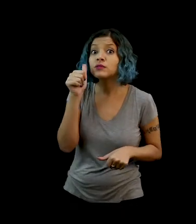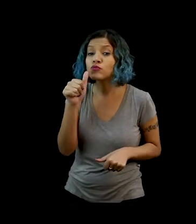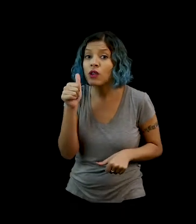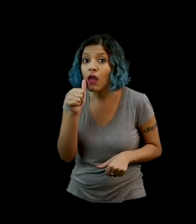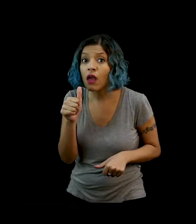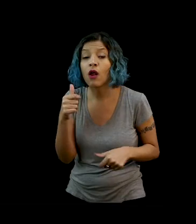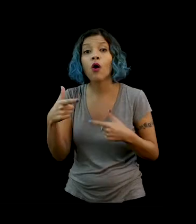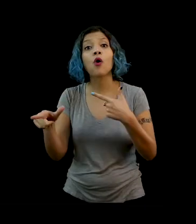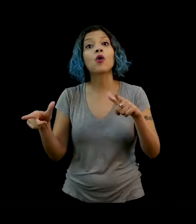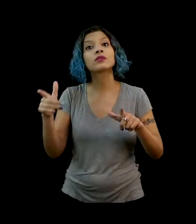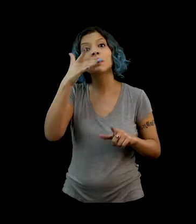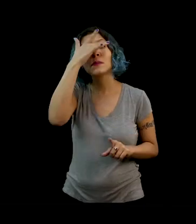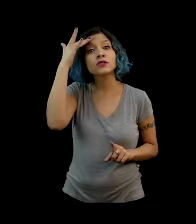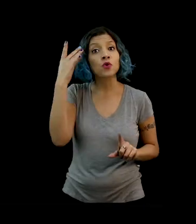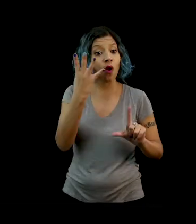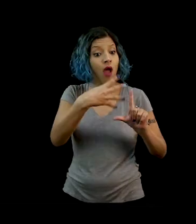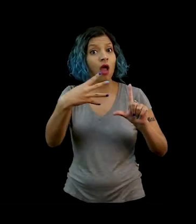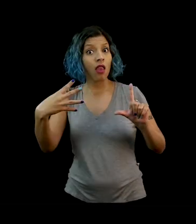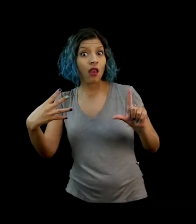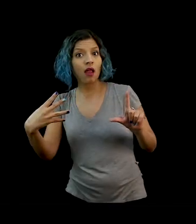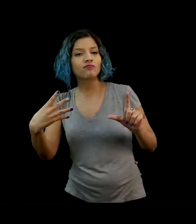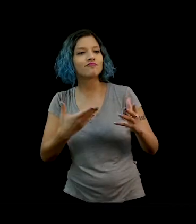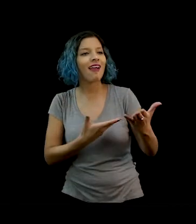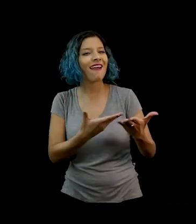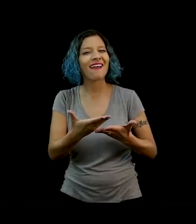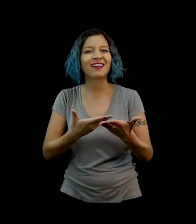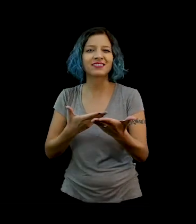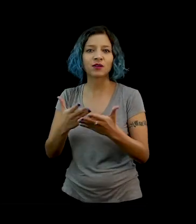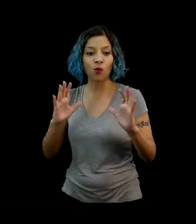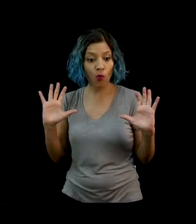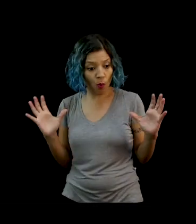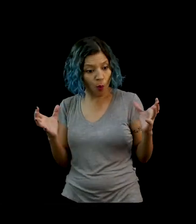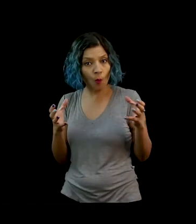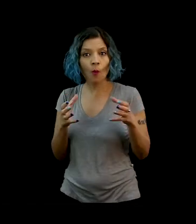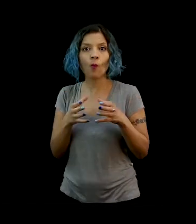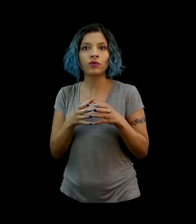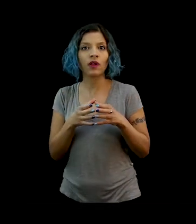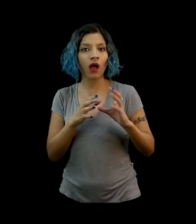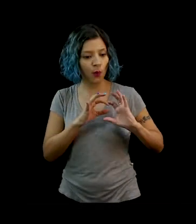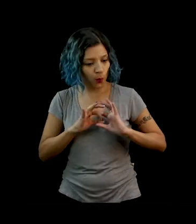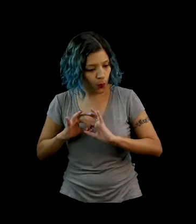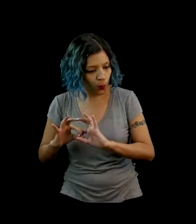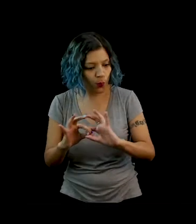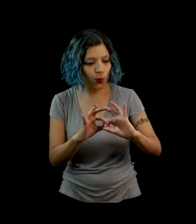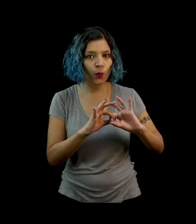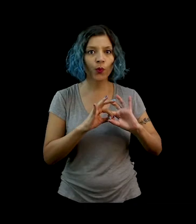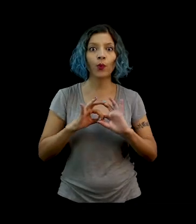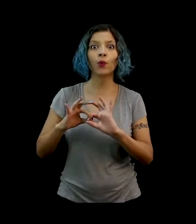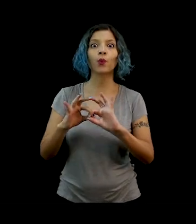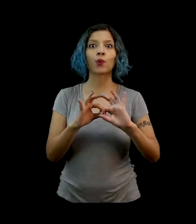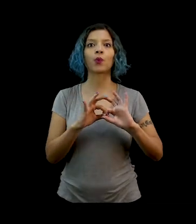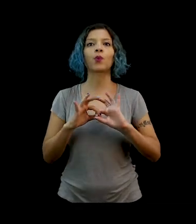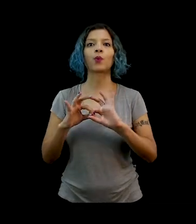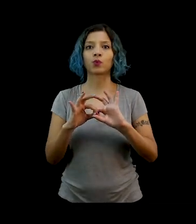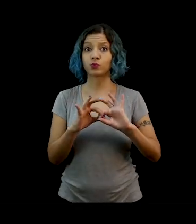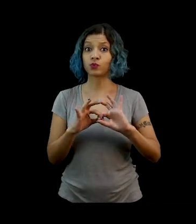comunidade de União isso tem muito a ver com